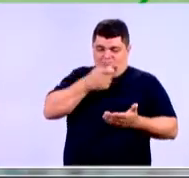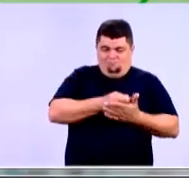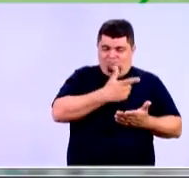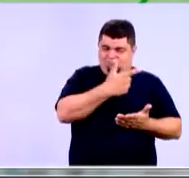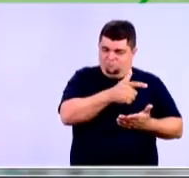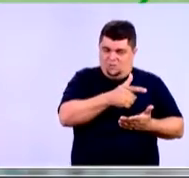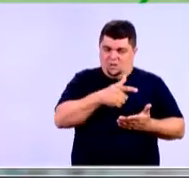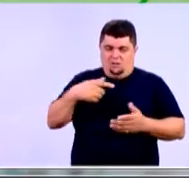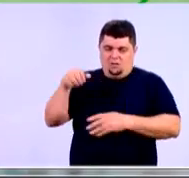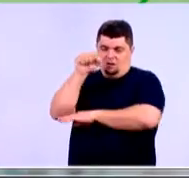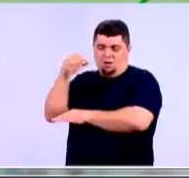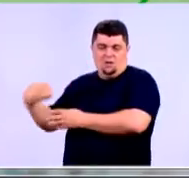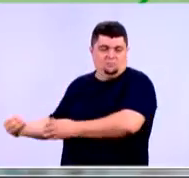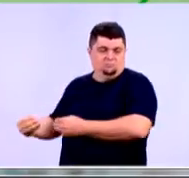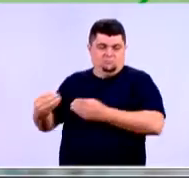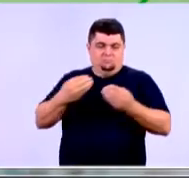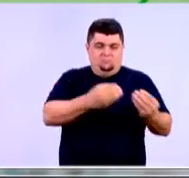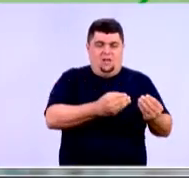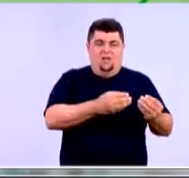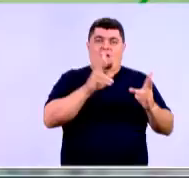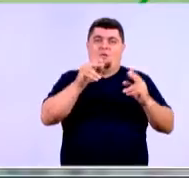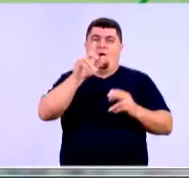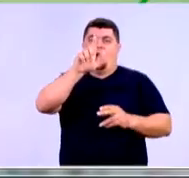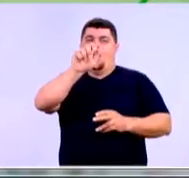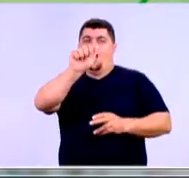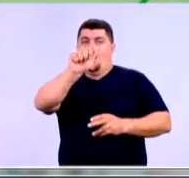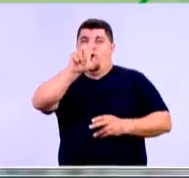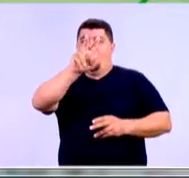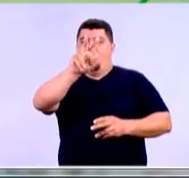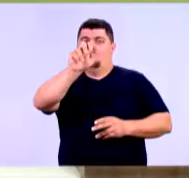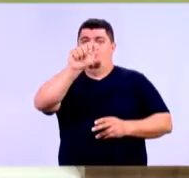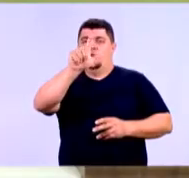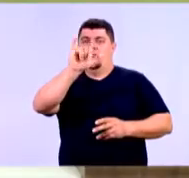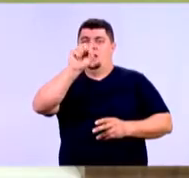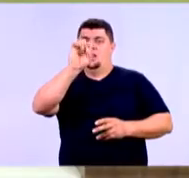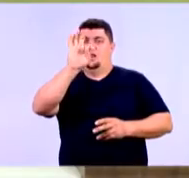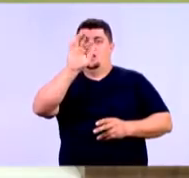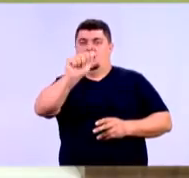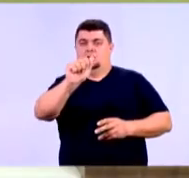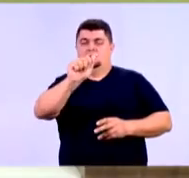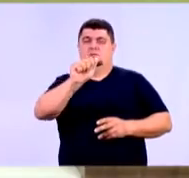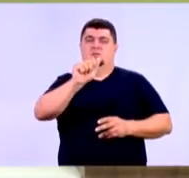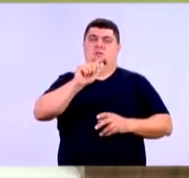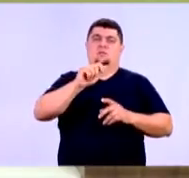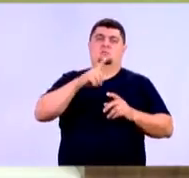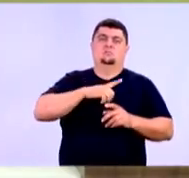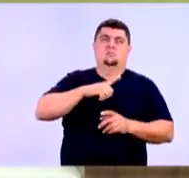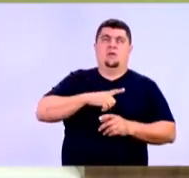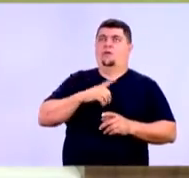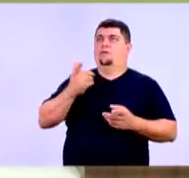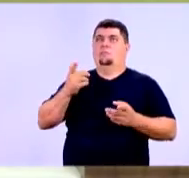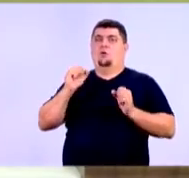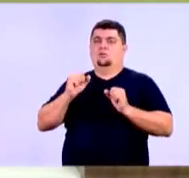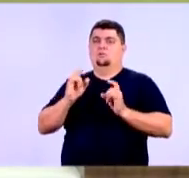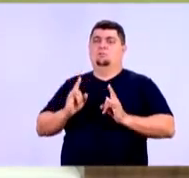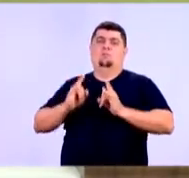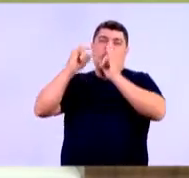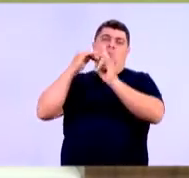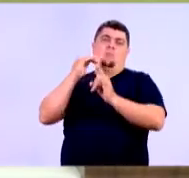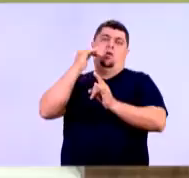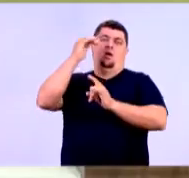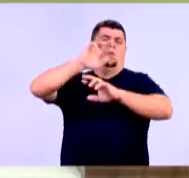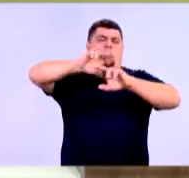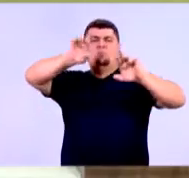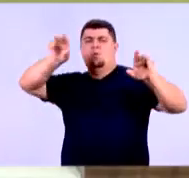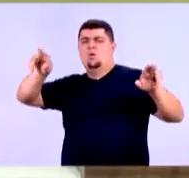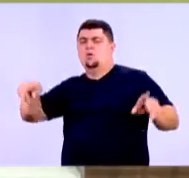né? Hoje o exemplo mais comum, mais trivial que a gente tem é o carro, mas pode ser também o apartamento, né? Ou outros bens que